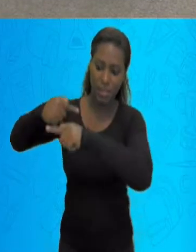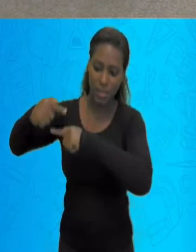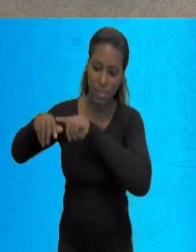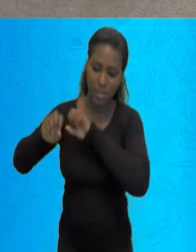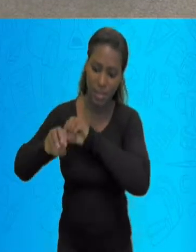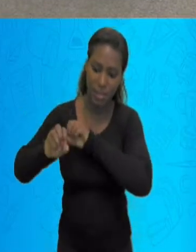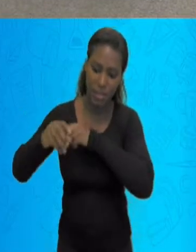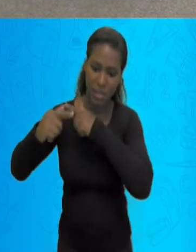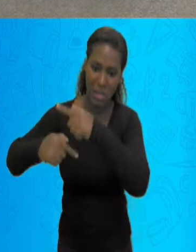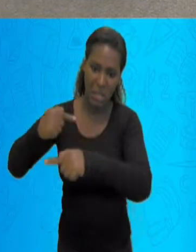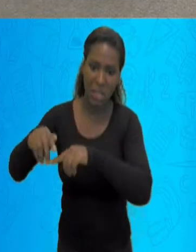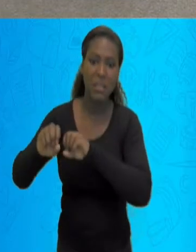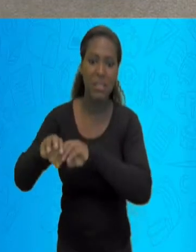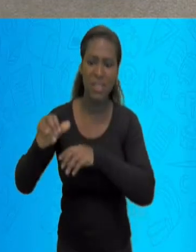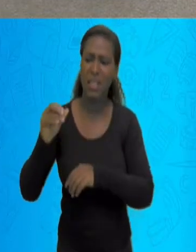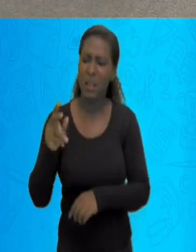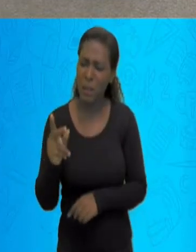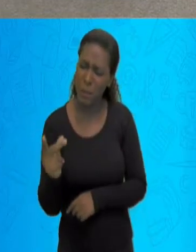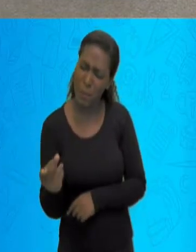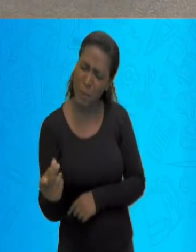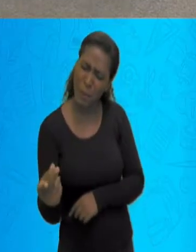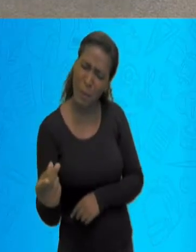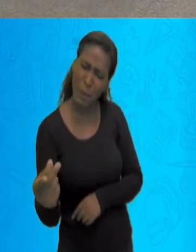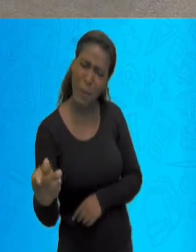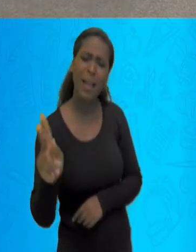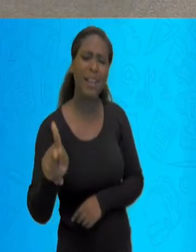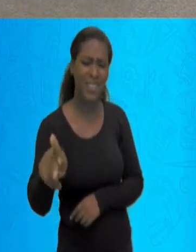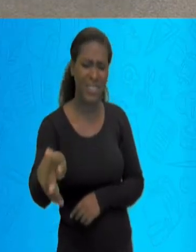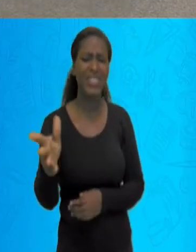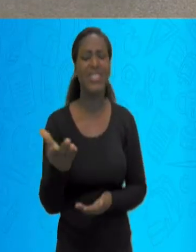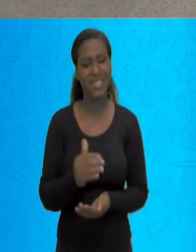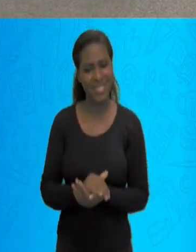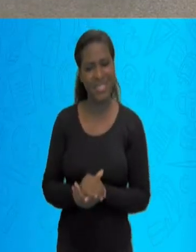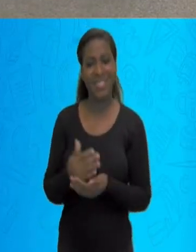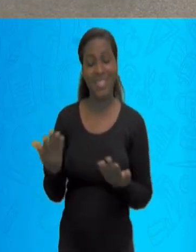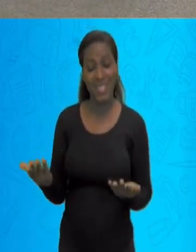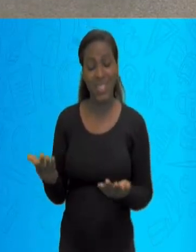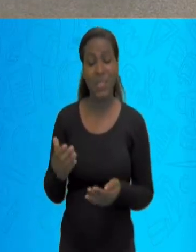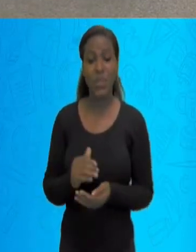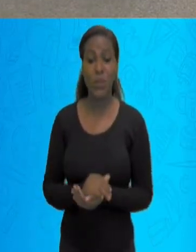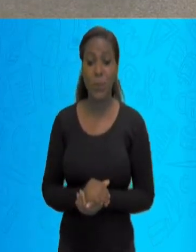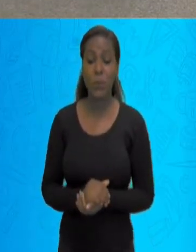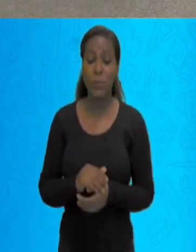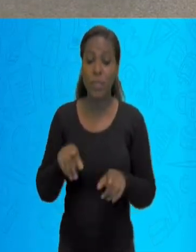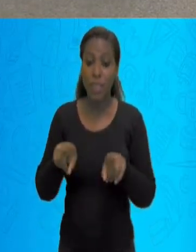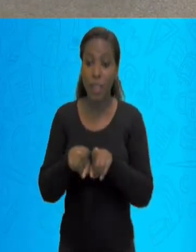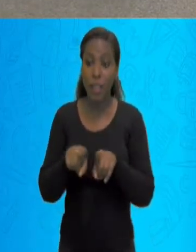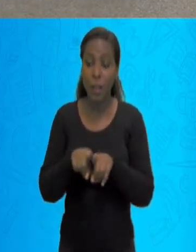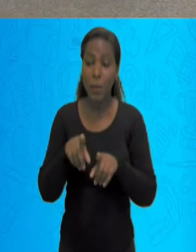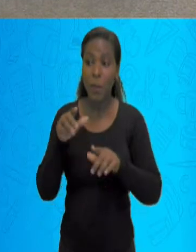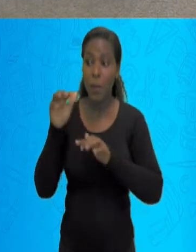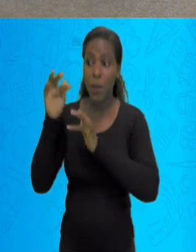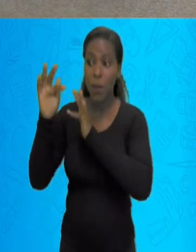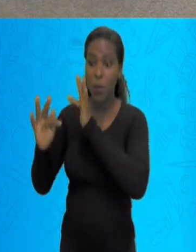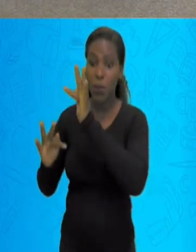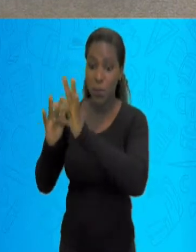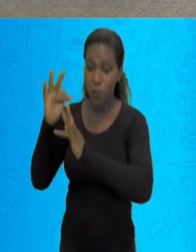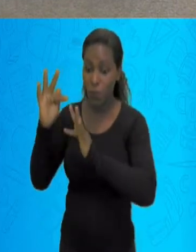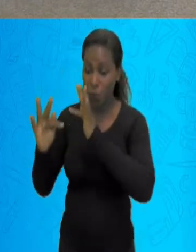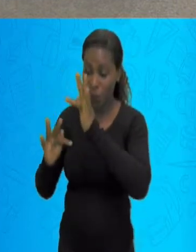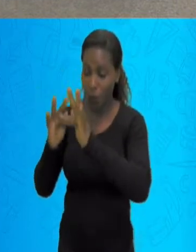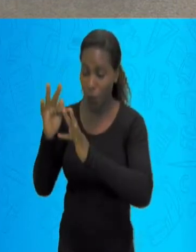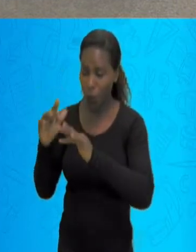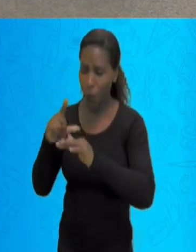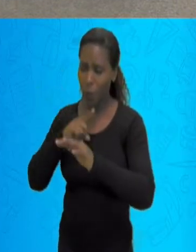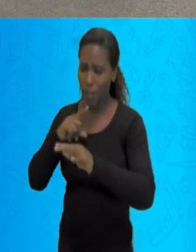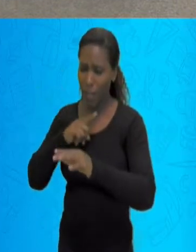essas vivências que a gente tem no dia a dia. E isso é passado de uma geração para outra. A gente aprende